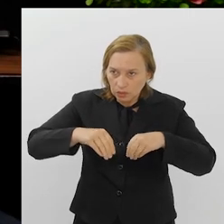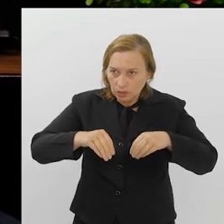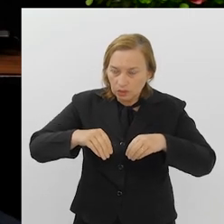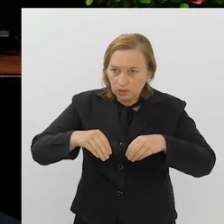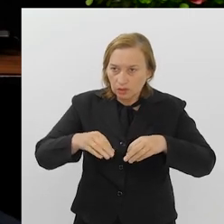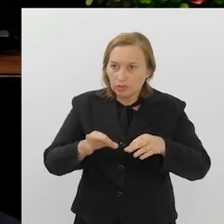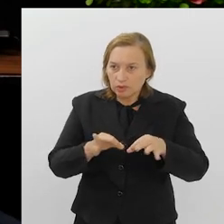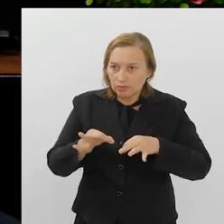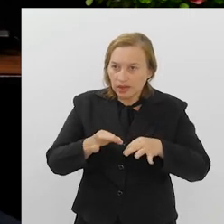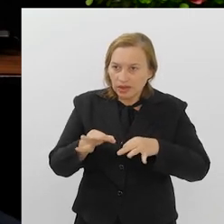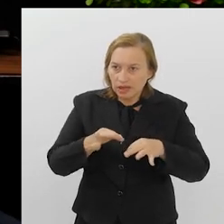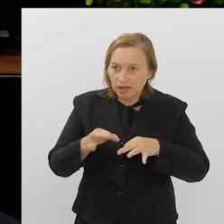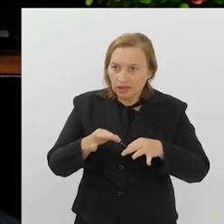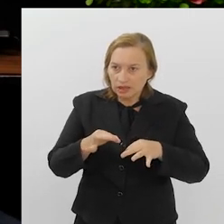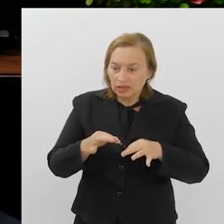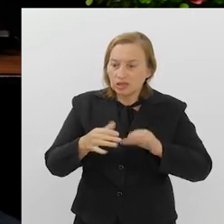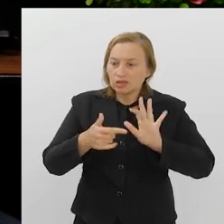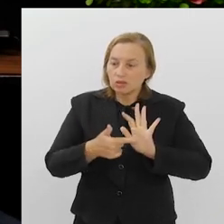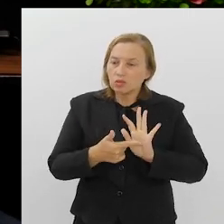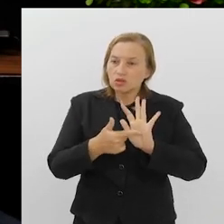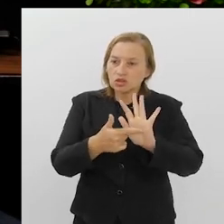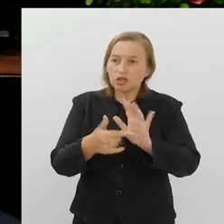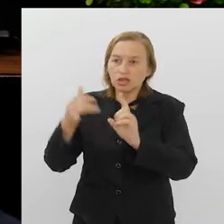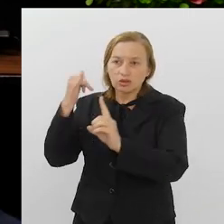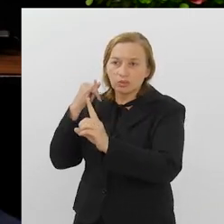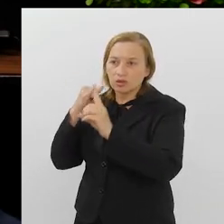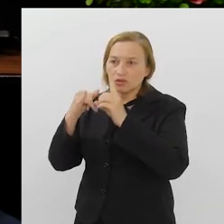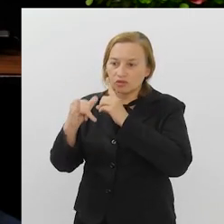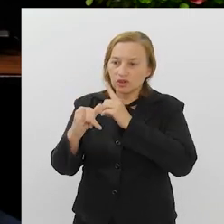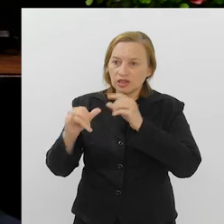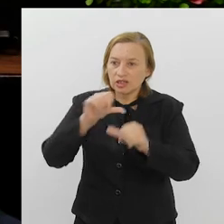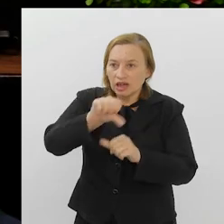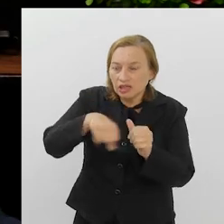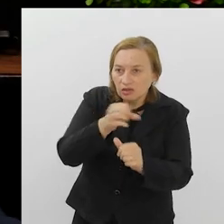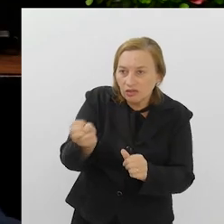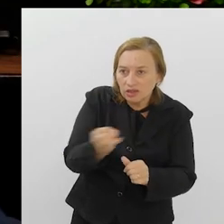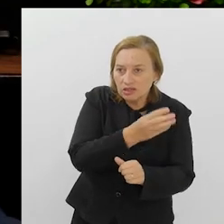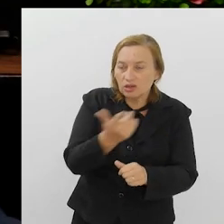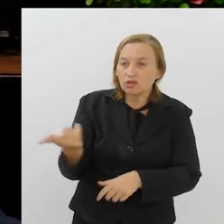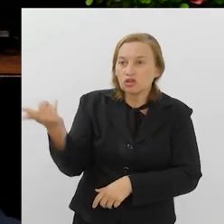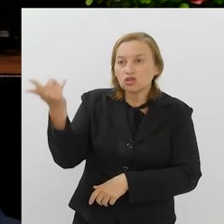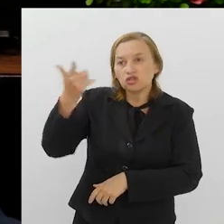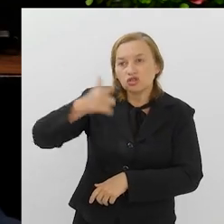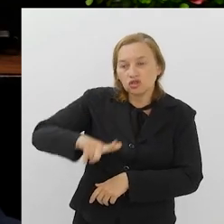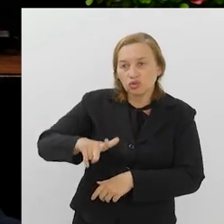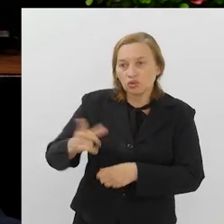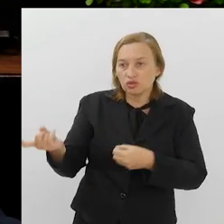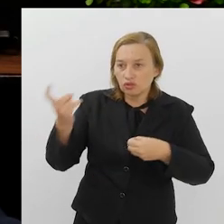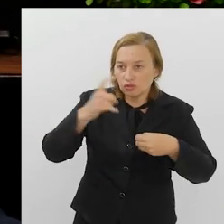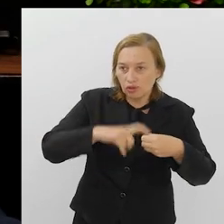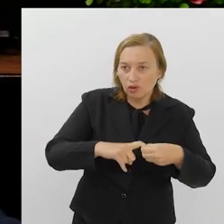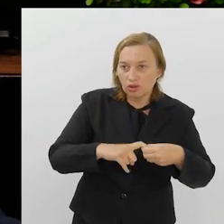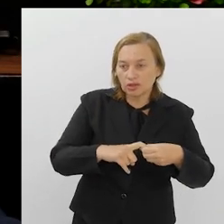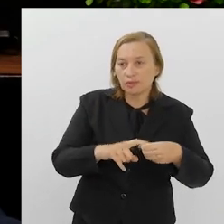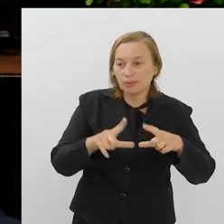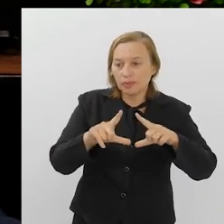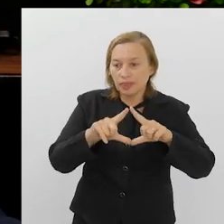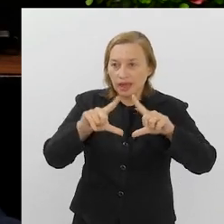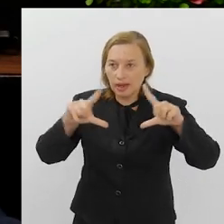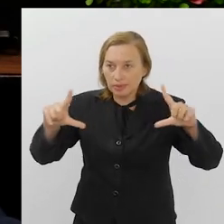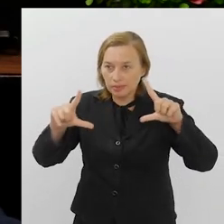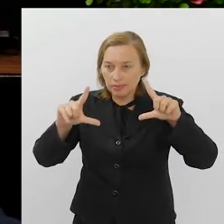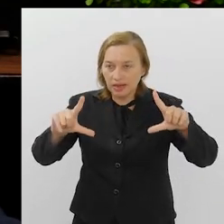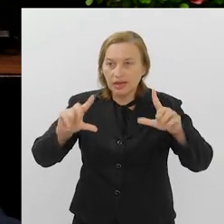tona pelo pelo que nós e temos o nosso profeta da Restauração que trouxe de volta essas placas